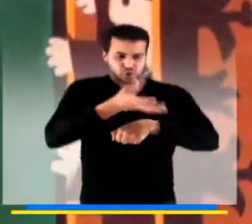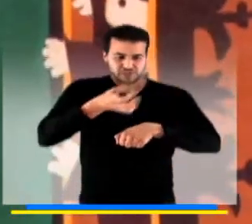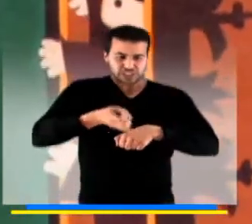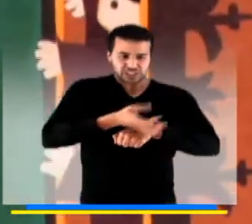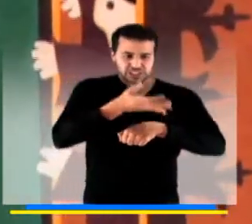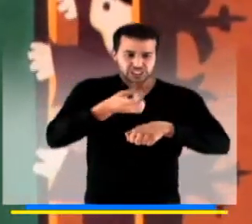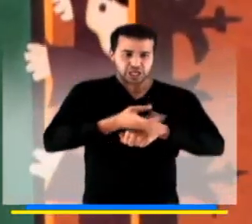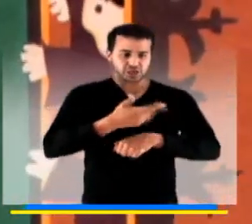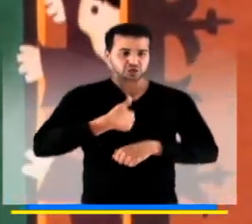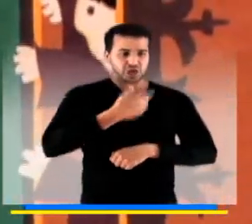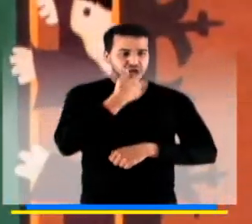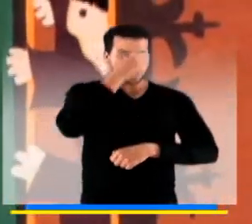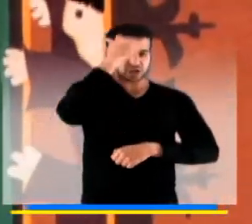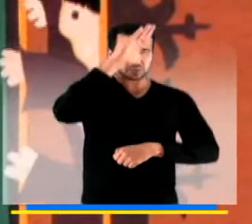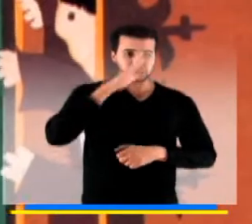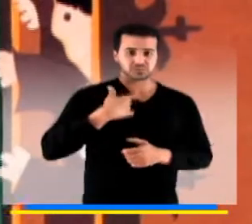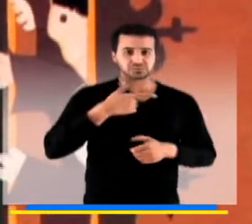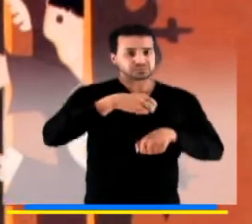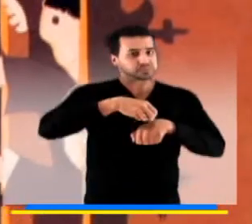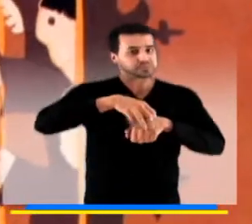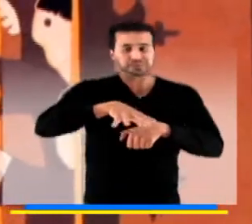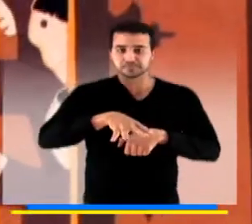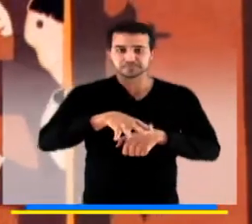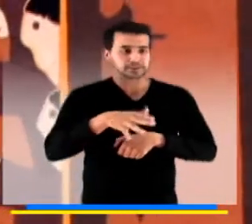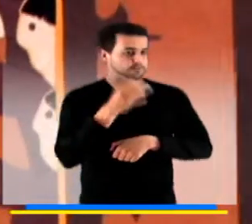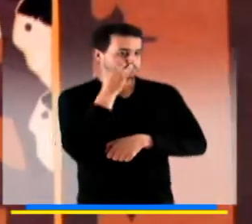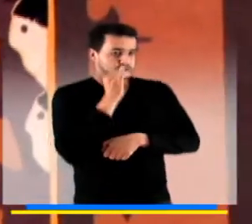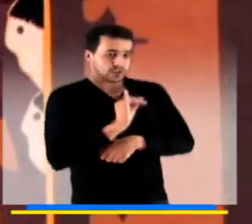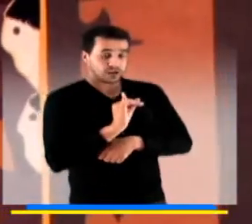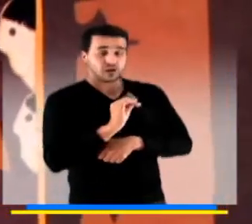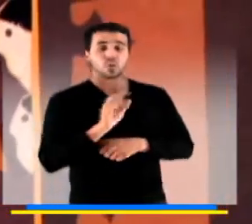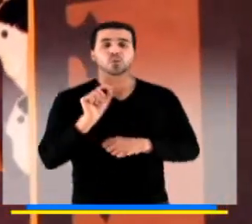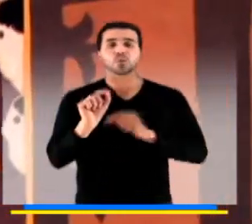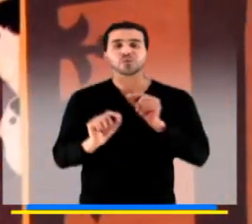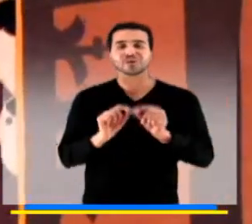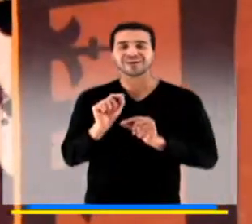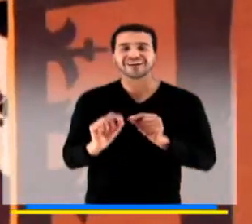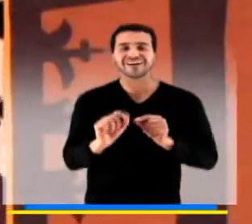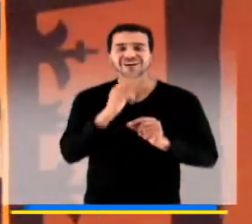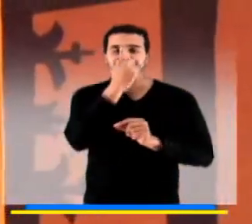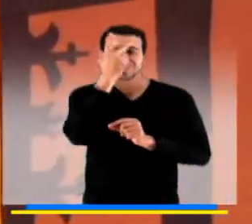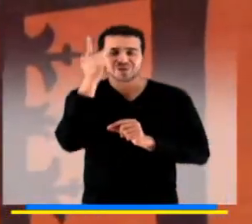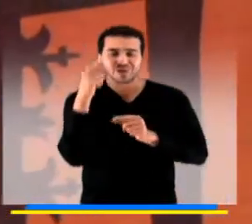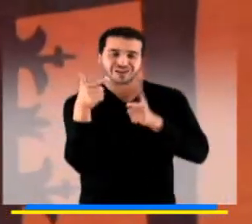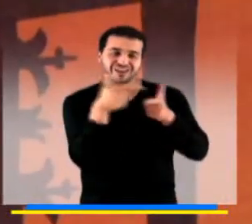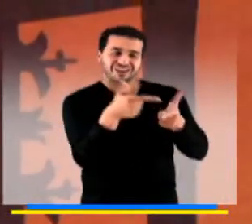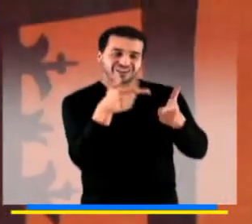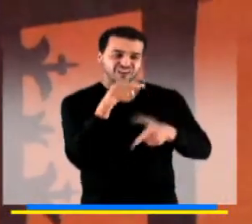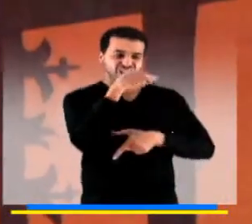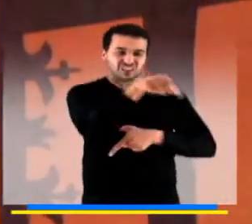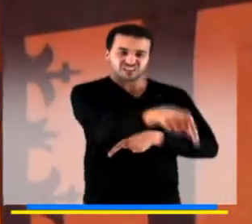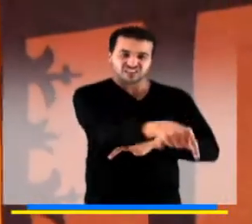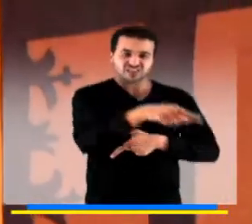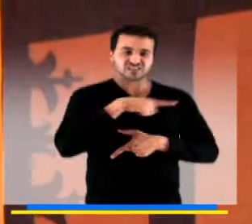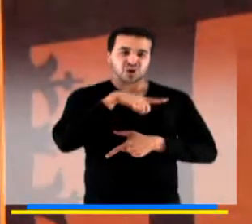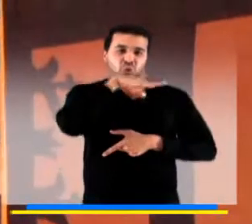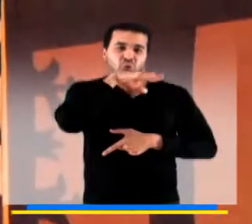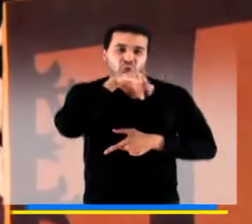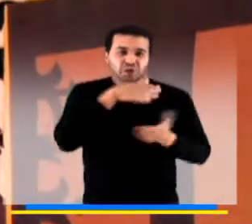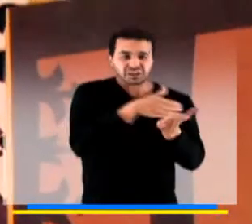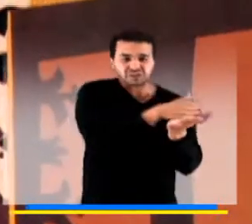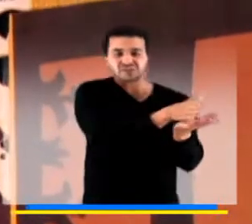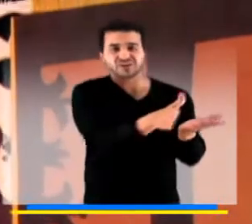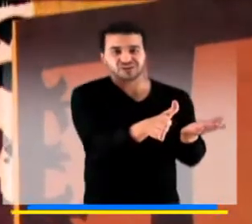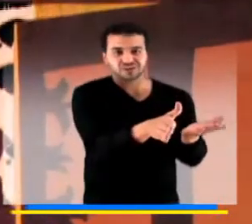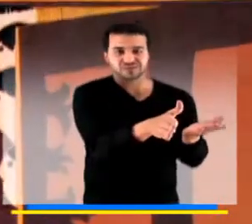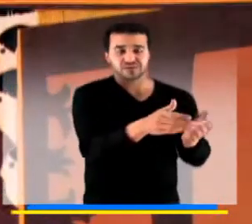novidades trazidas pelos invasores árabes, que eram então chamados pelos cristãos de infiéis. Por